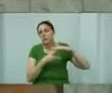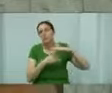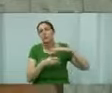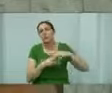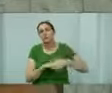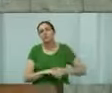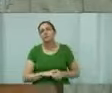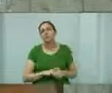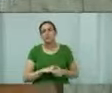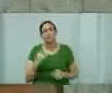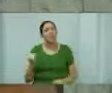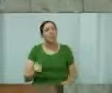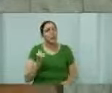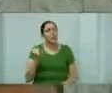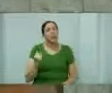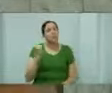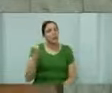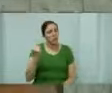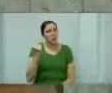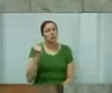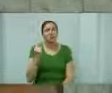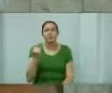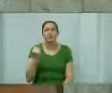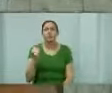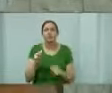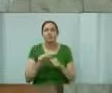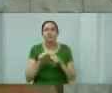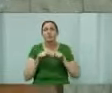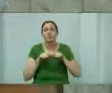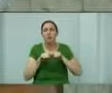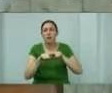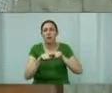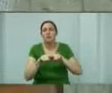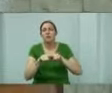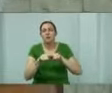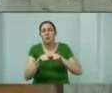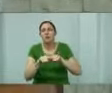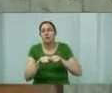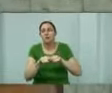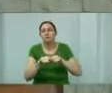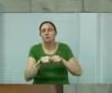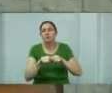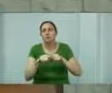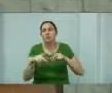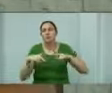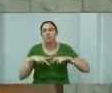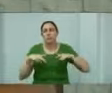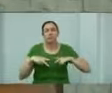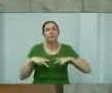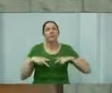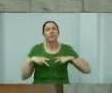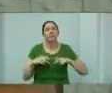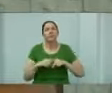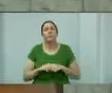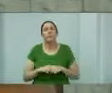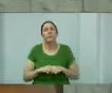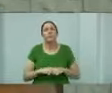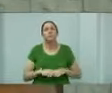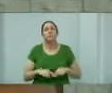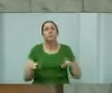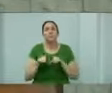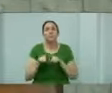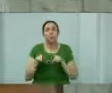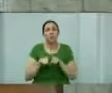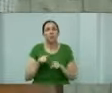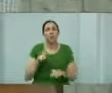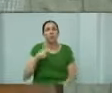iniciativa privada. E isso é fundamental. Então, essas são as parcerias público-privadas que realmente são efetivas e acontecem. E aqui, ó,